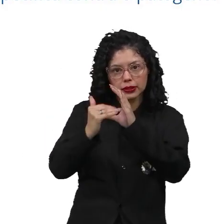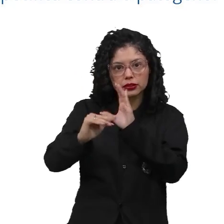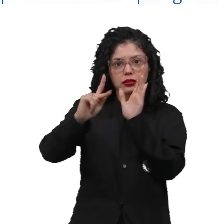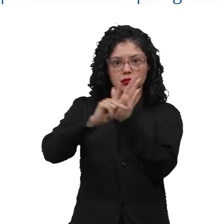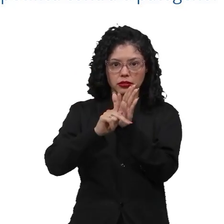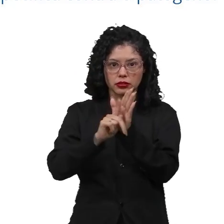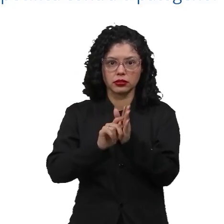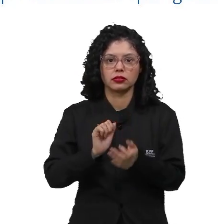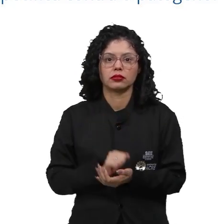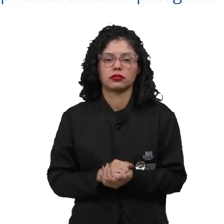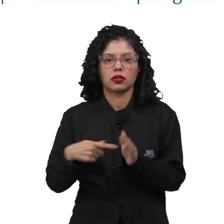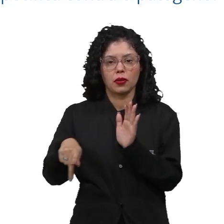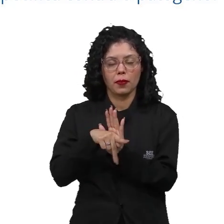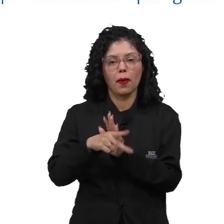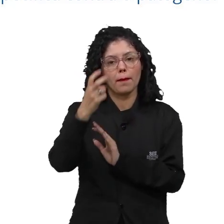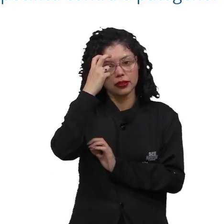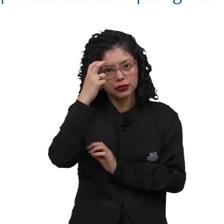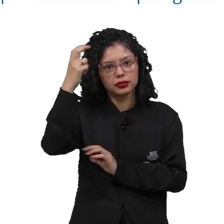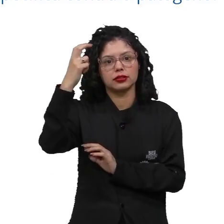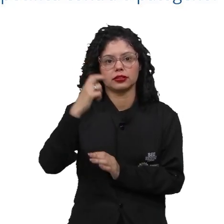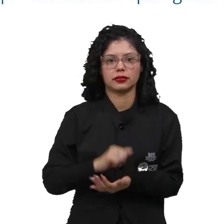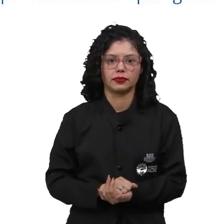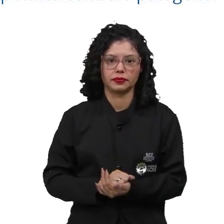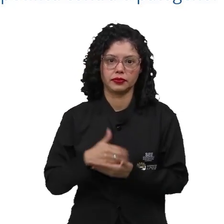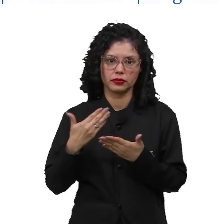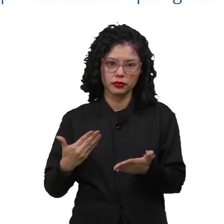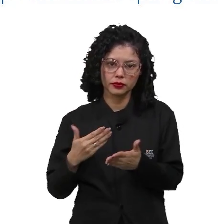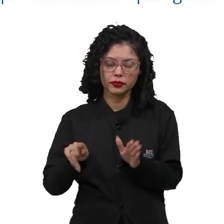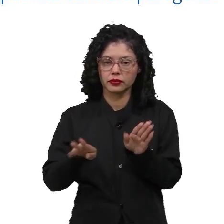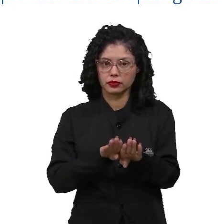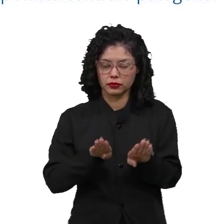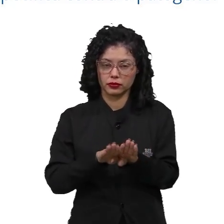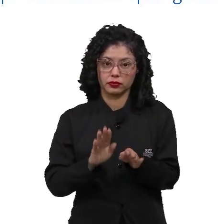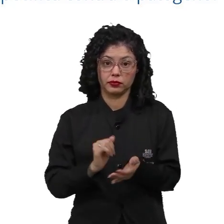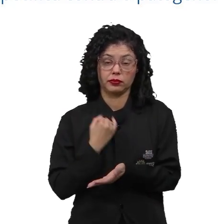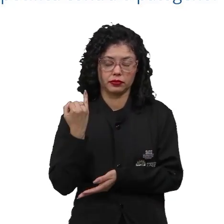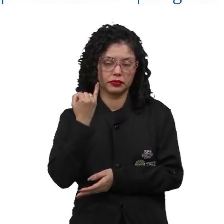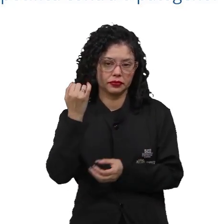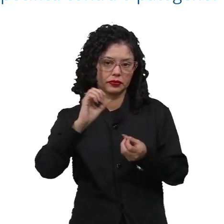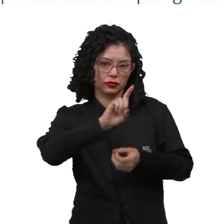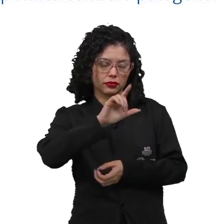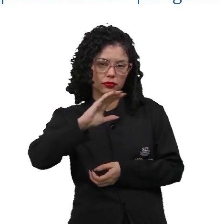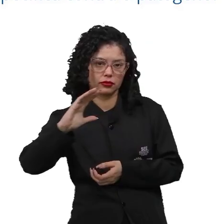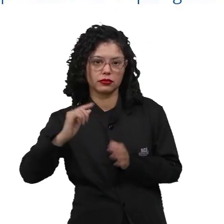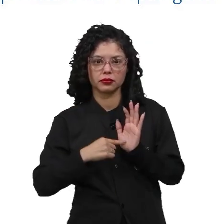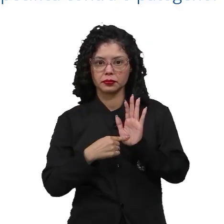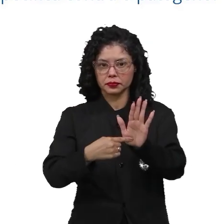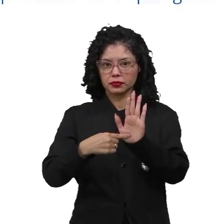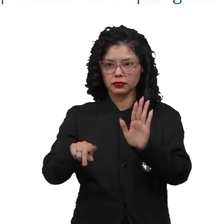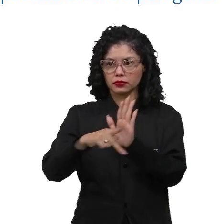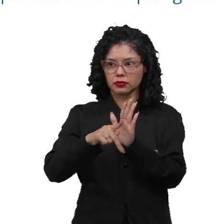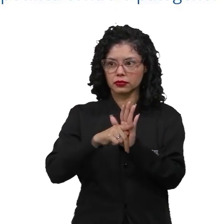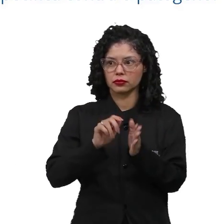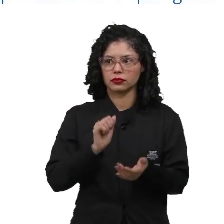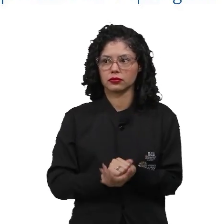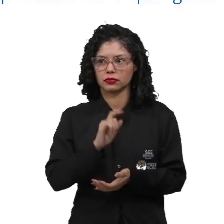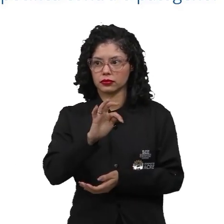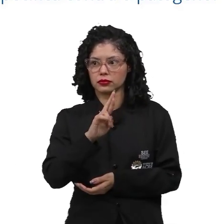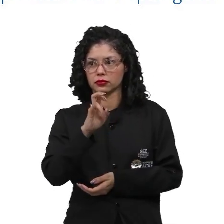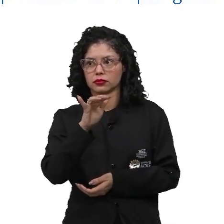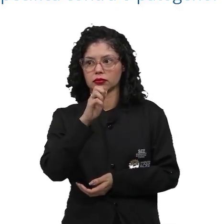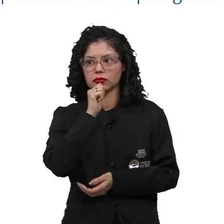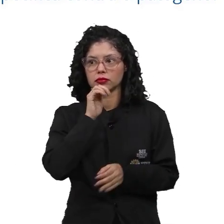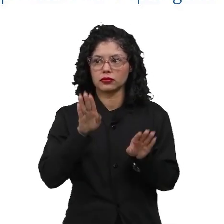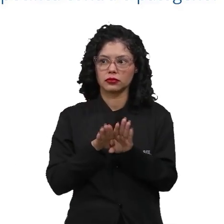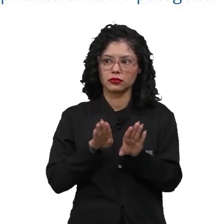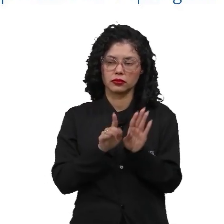mensageiros ou oficiais ali de inteligência, né? Ela também é uma das células de apresentação de antígenos.